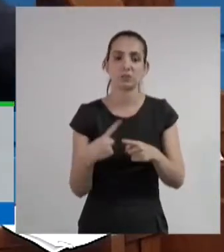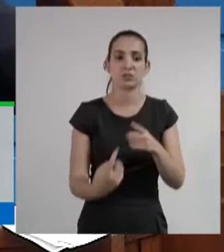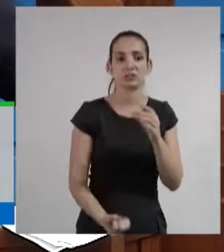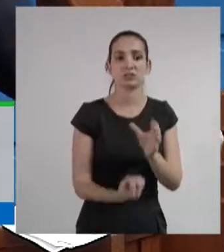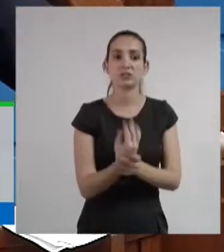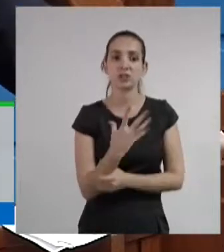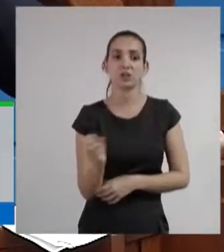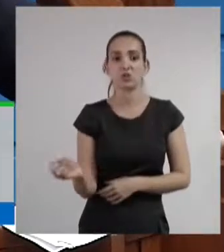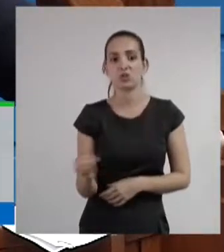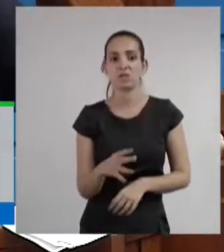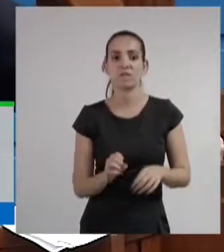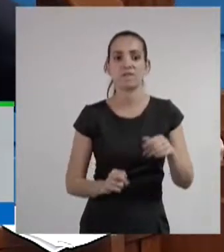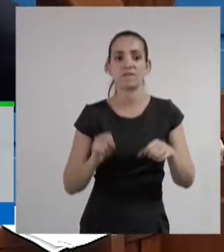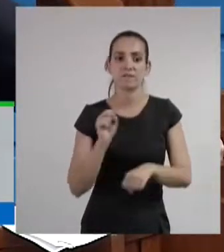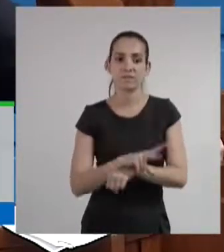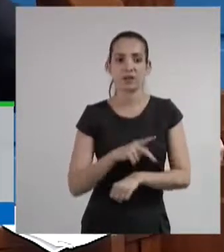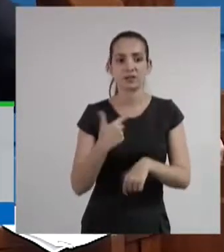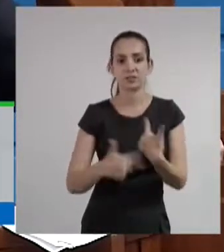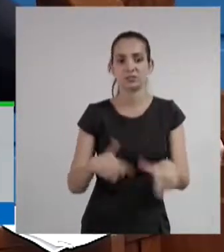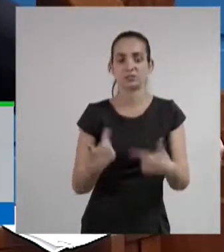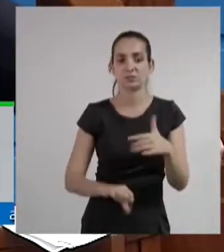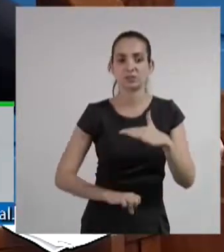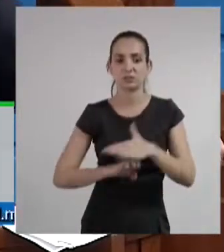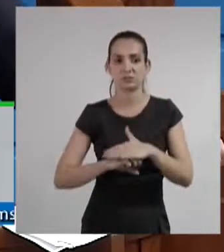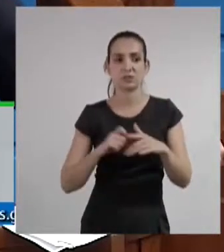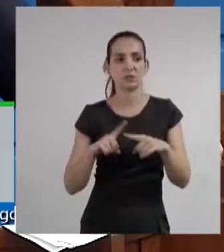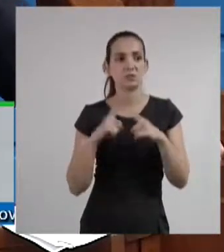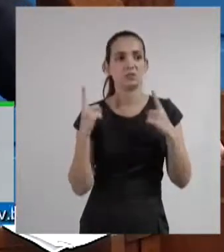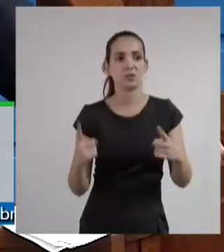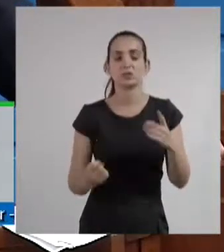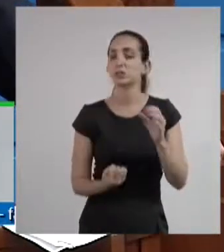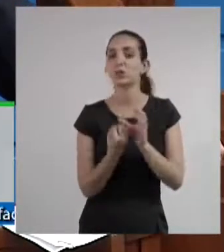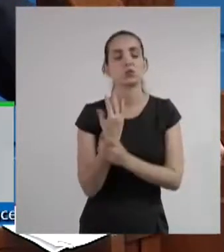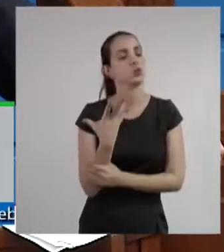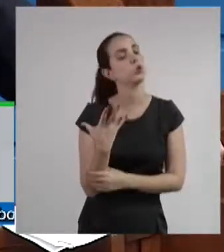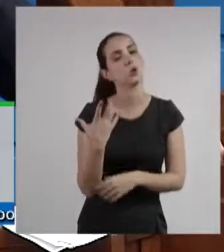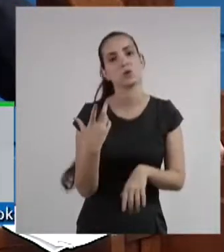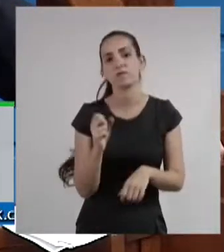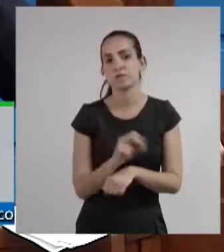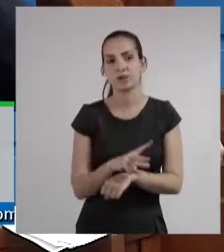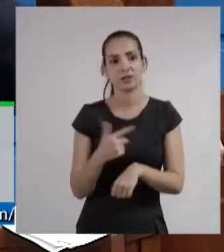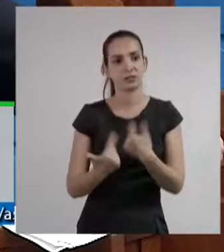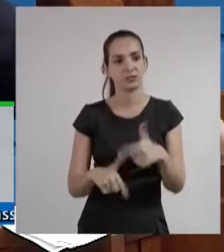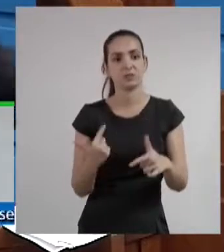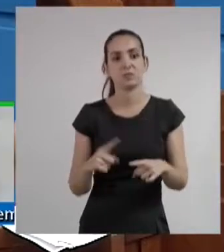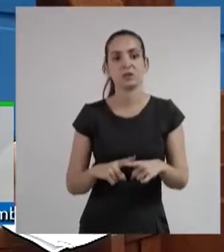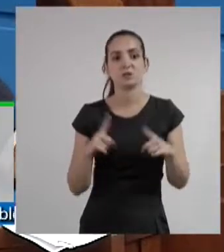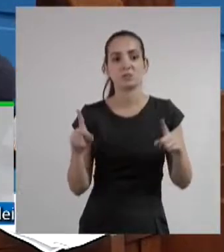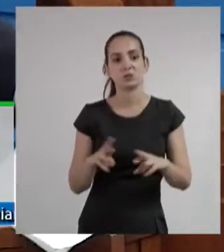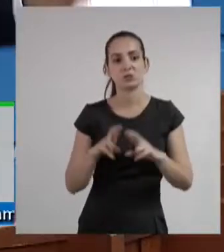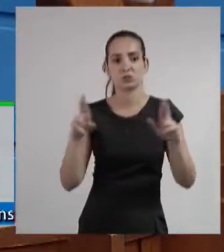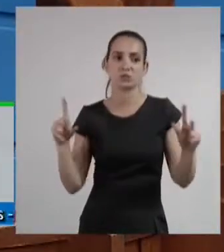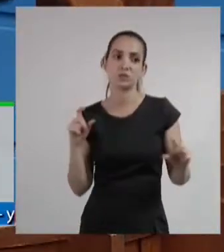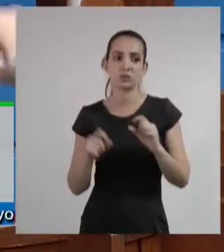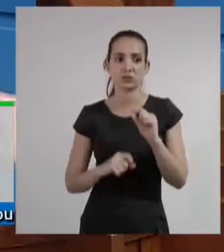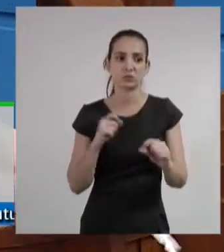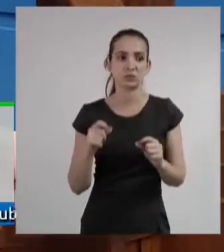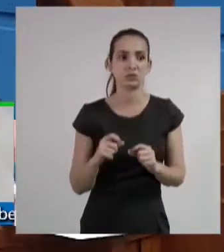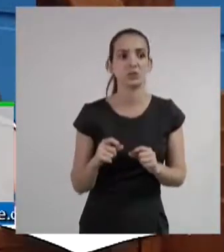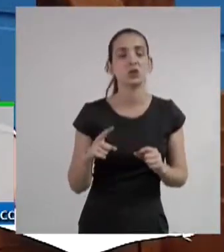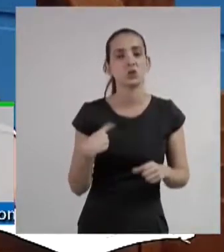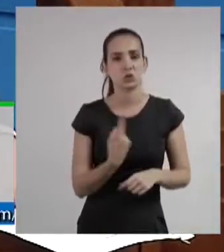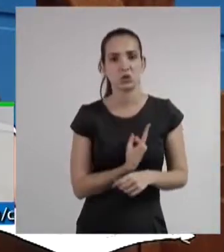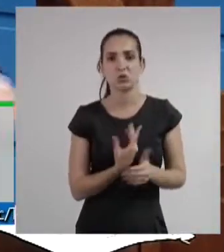empregos. Essa reforma trabalhista não gerou um emprego. Pelo contrário, está dizendo aqui